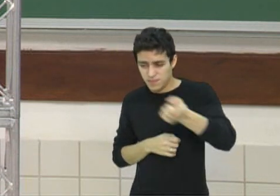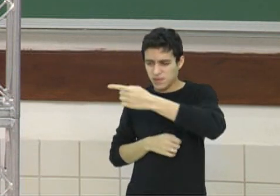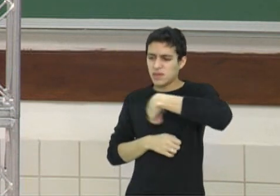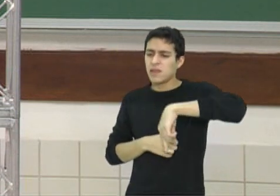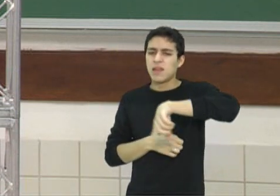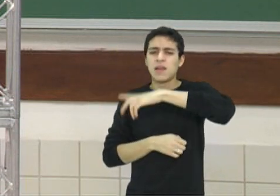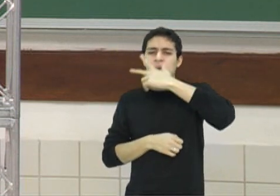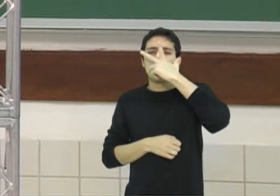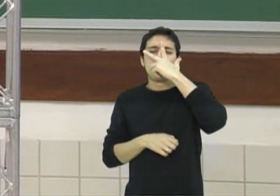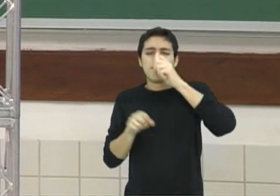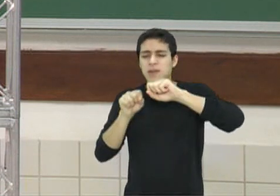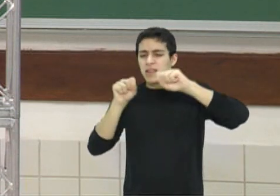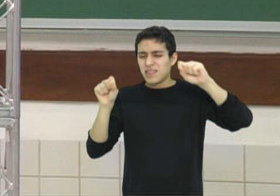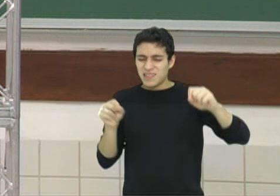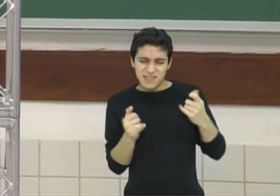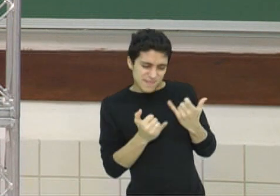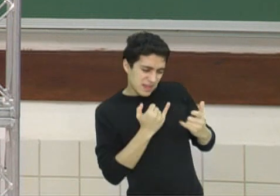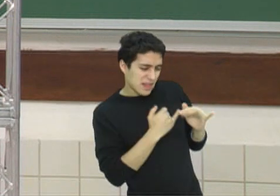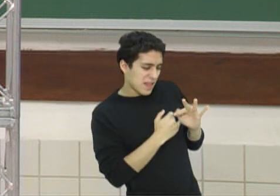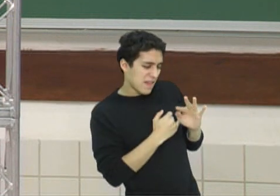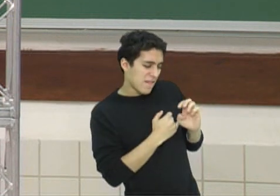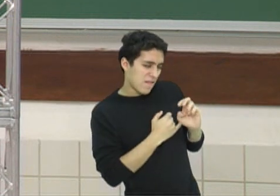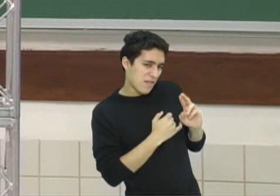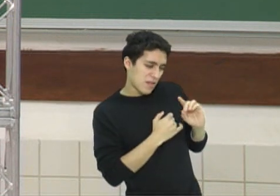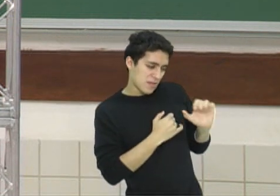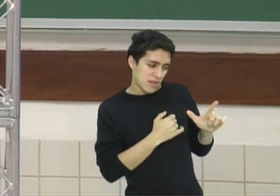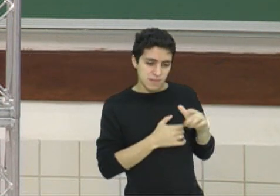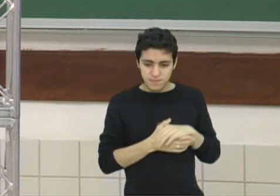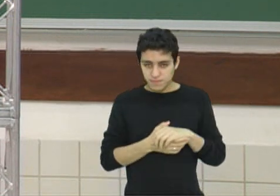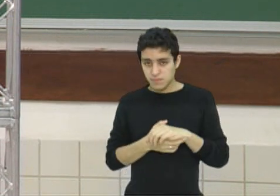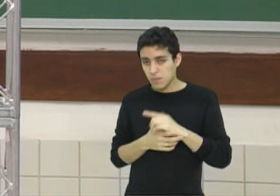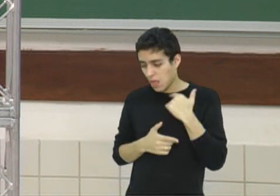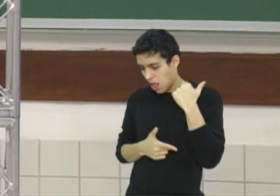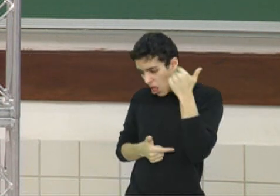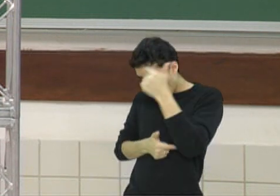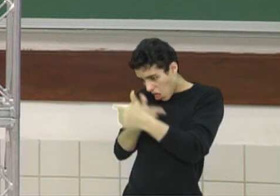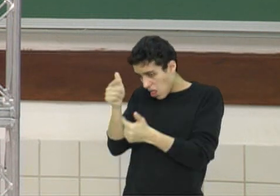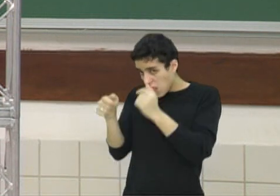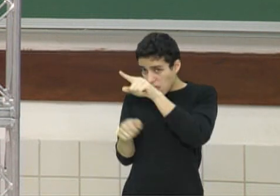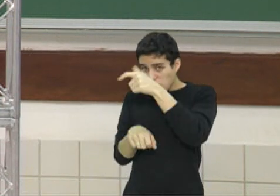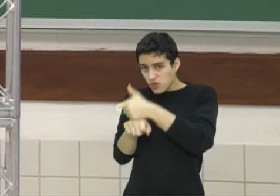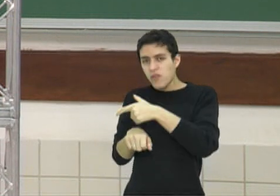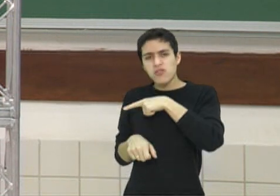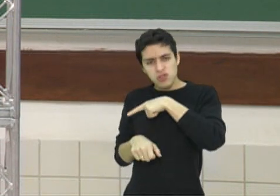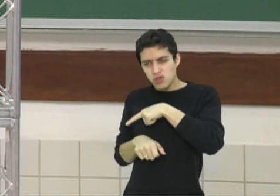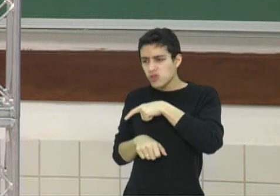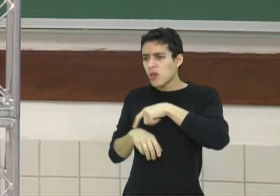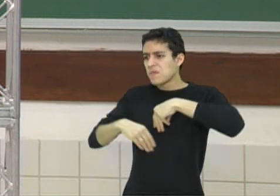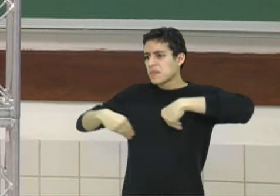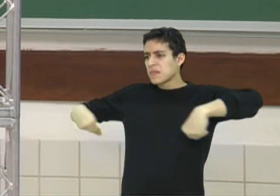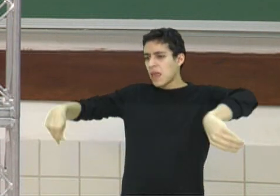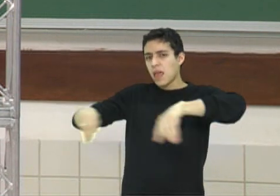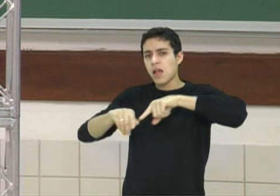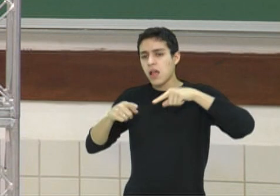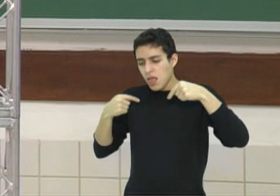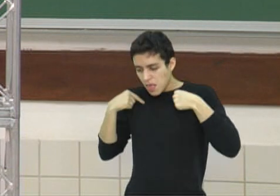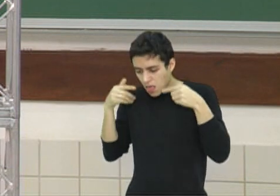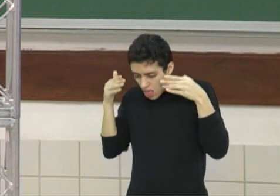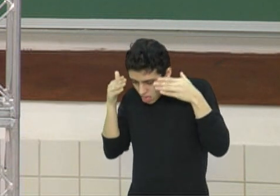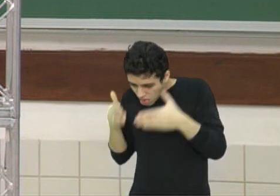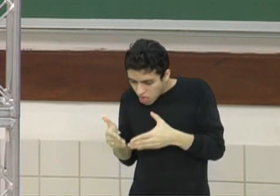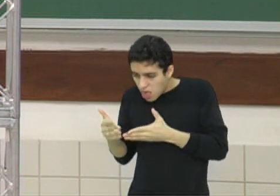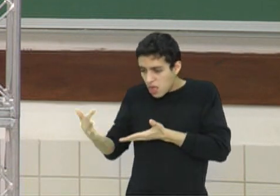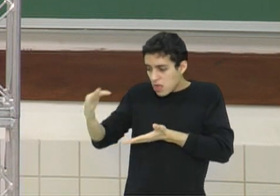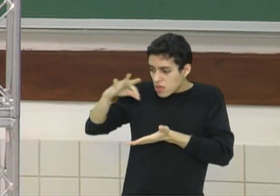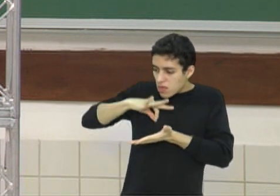quase como um sistema feudal. Ou seja, eu trabalhava para um senhor que tinha posses, e eu vivia sobre a subsistência